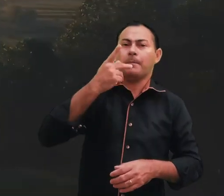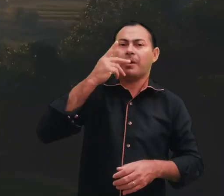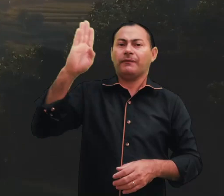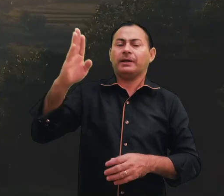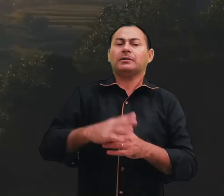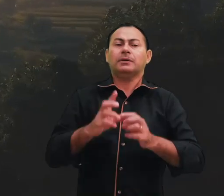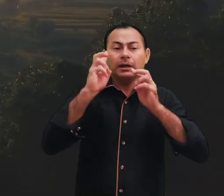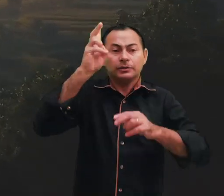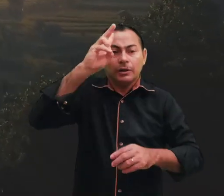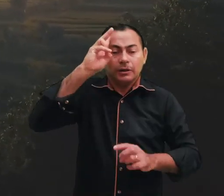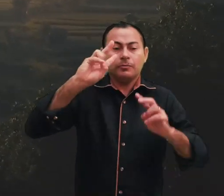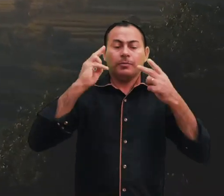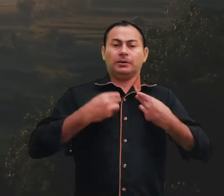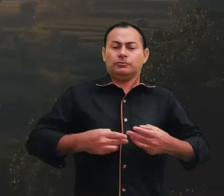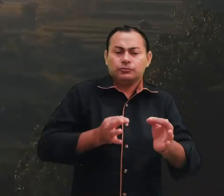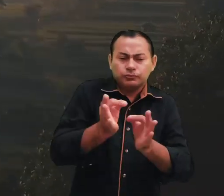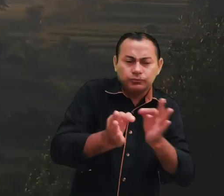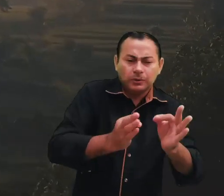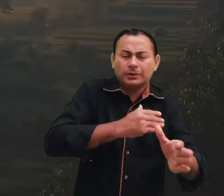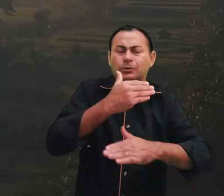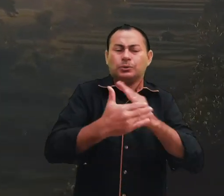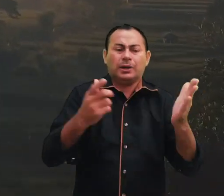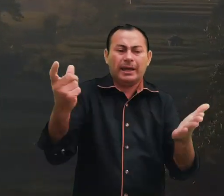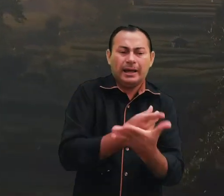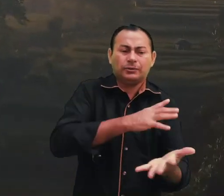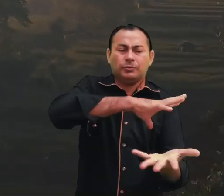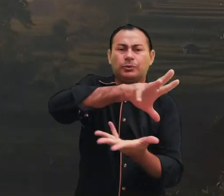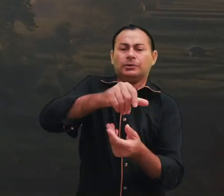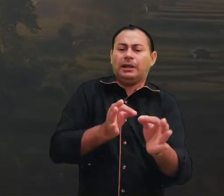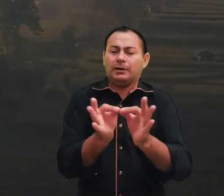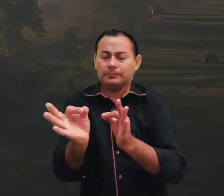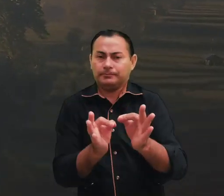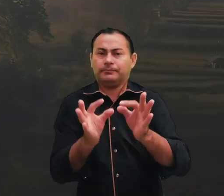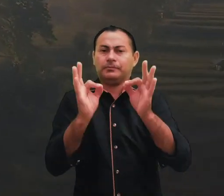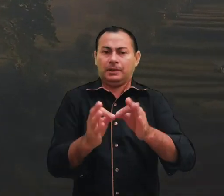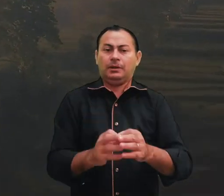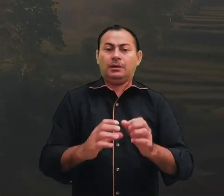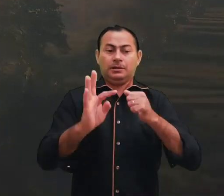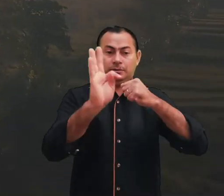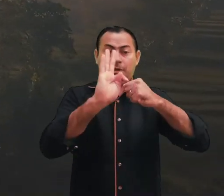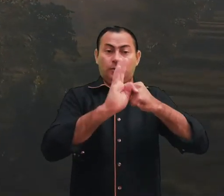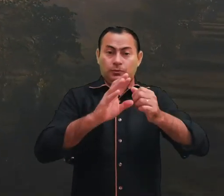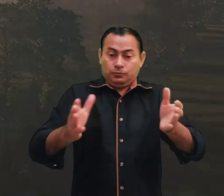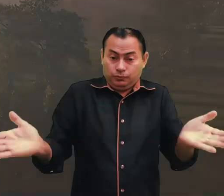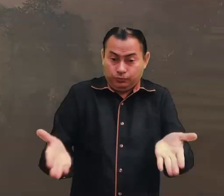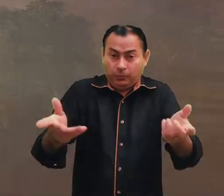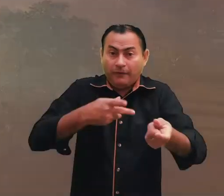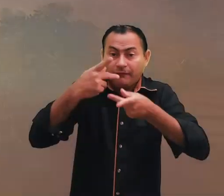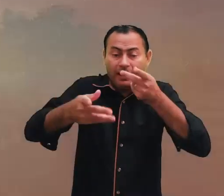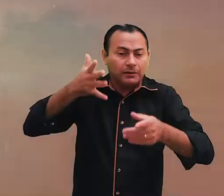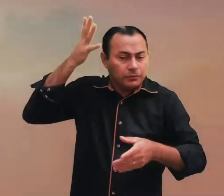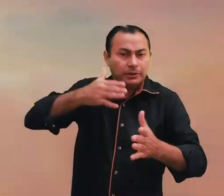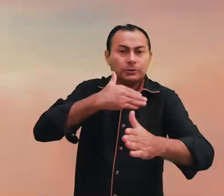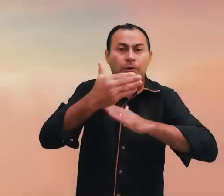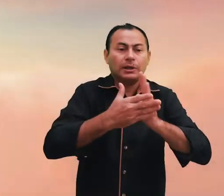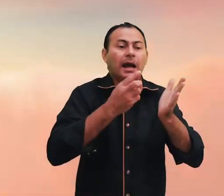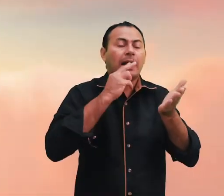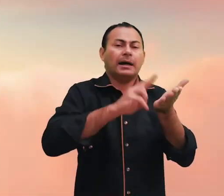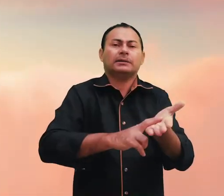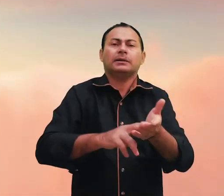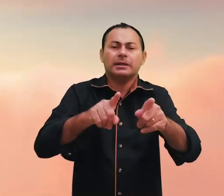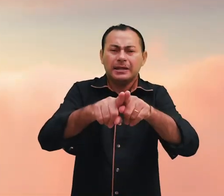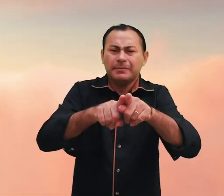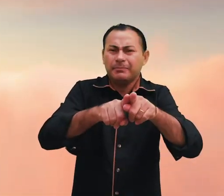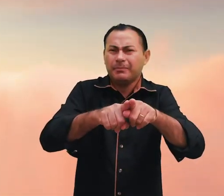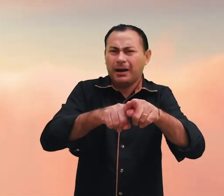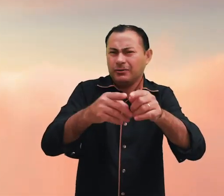história humana e consertará tudo o que está errado no mundo. Tiago tem exortações muito práticas em toda a carta. Irmãos, não